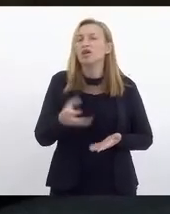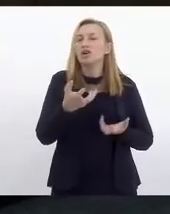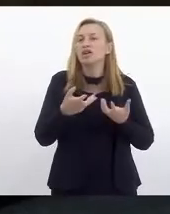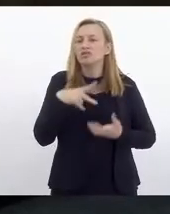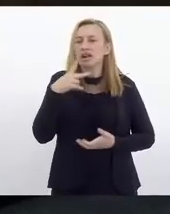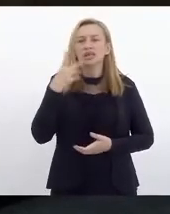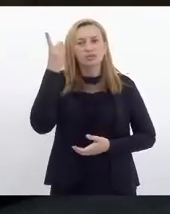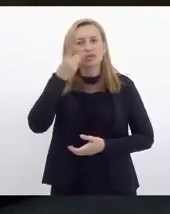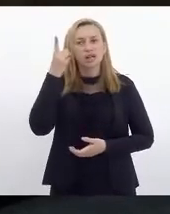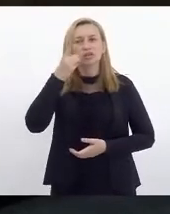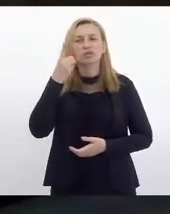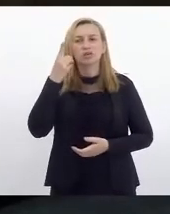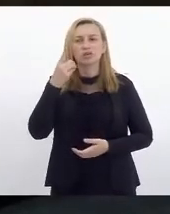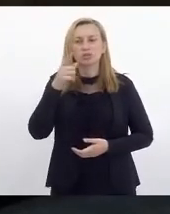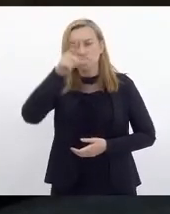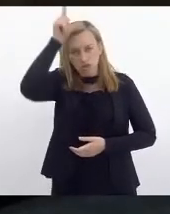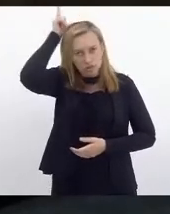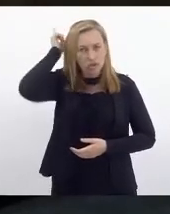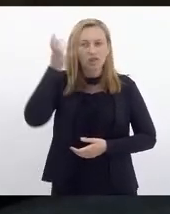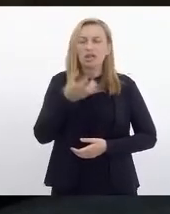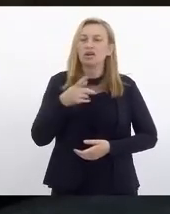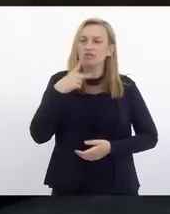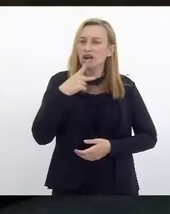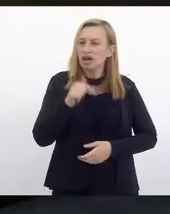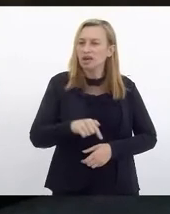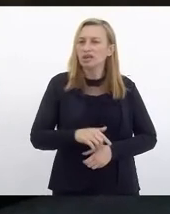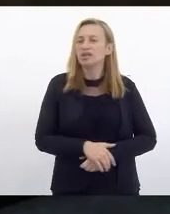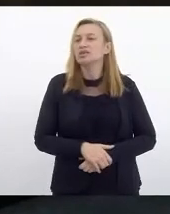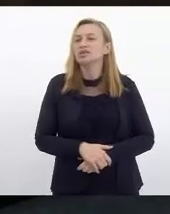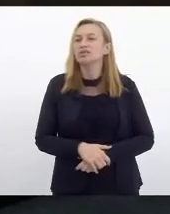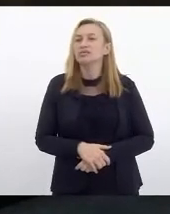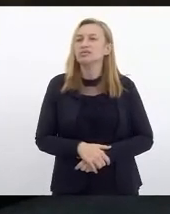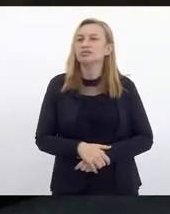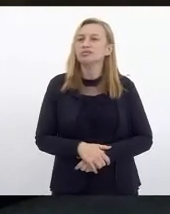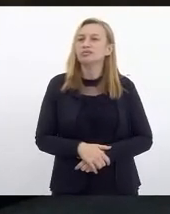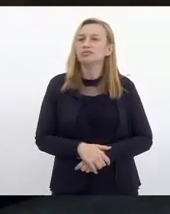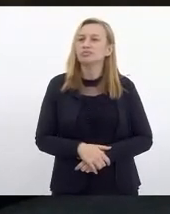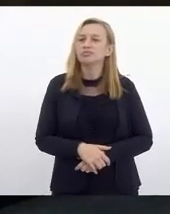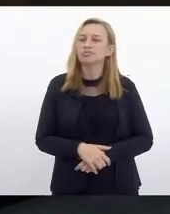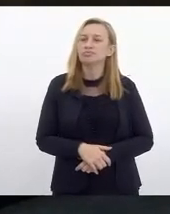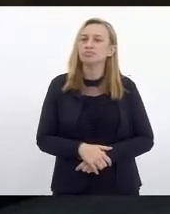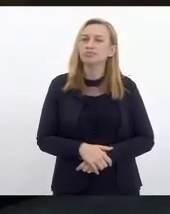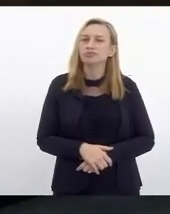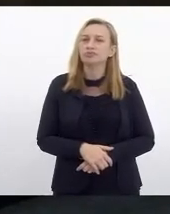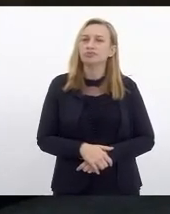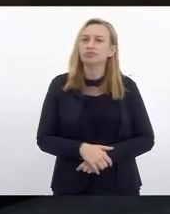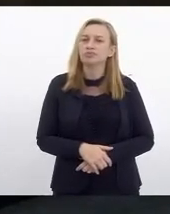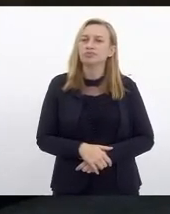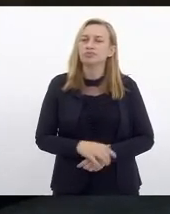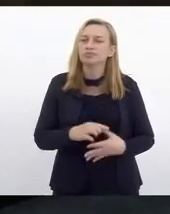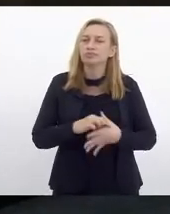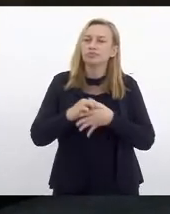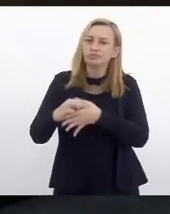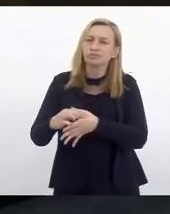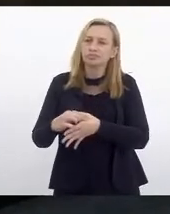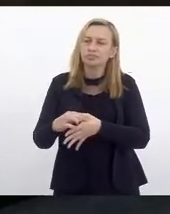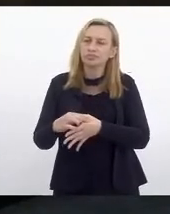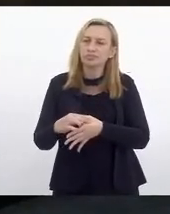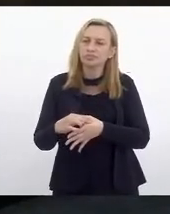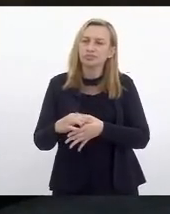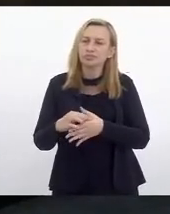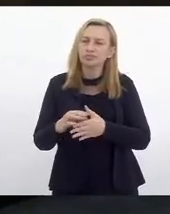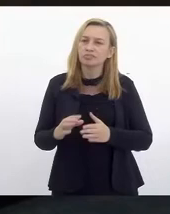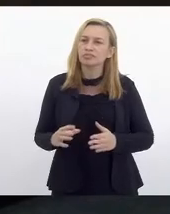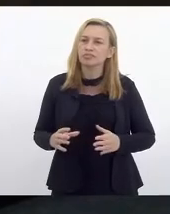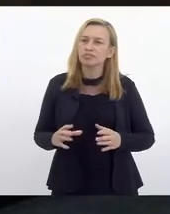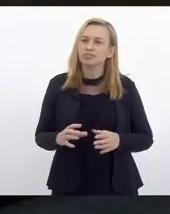que eu quero endossar aqui a posição que foi vocalizada pelo líder da oposição na Câmara dos